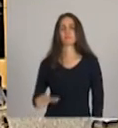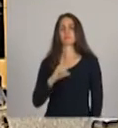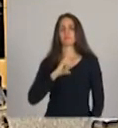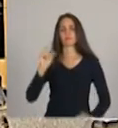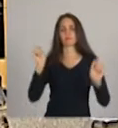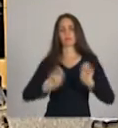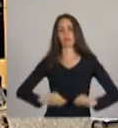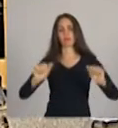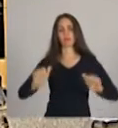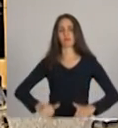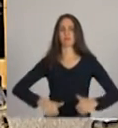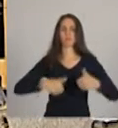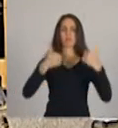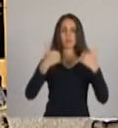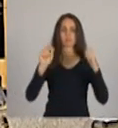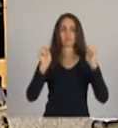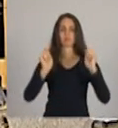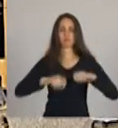condições de melhorar,